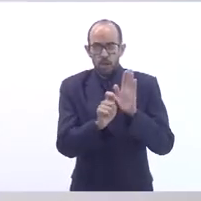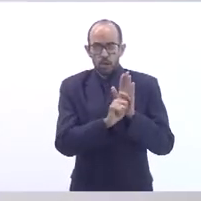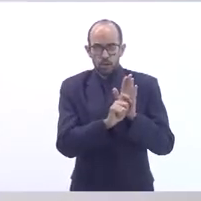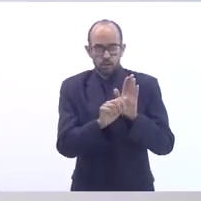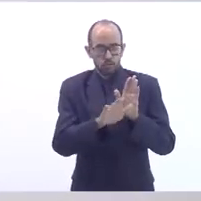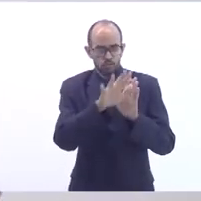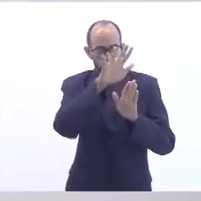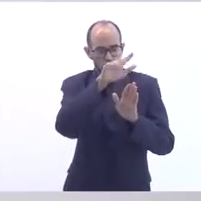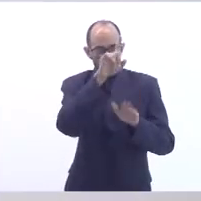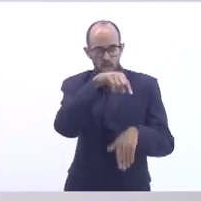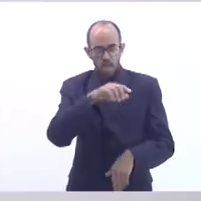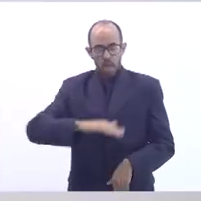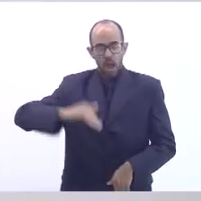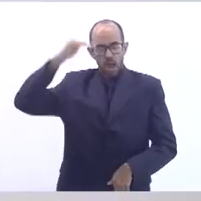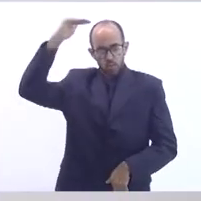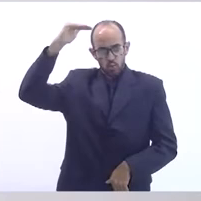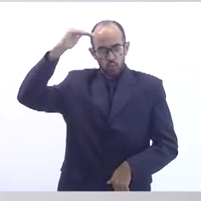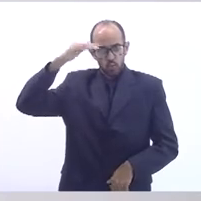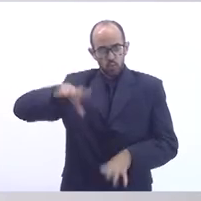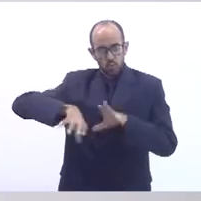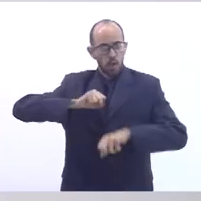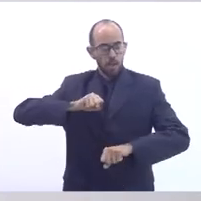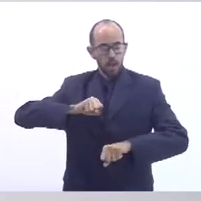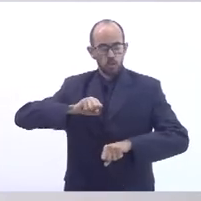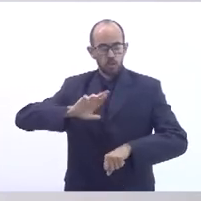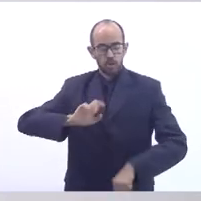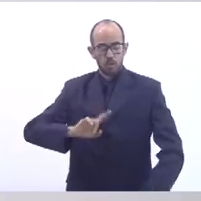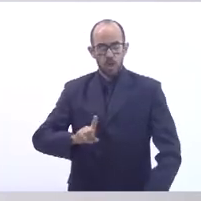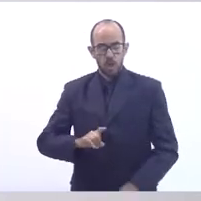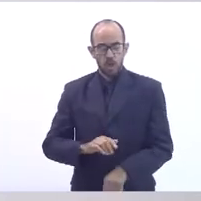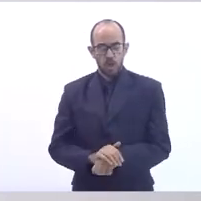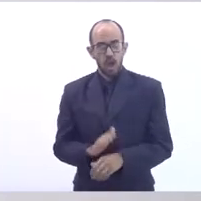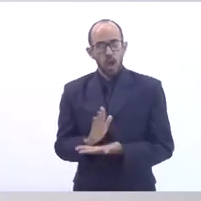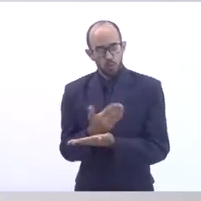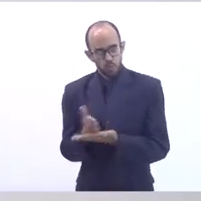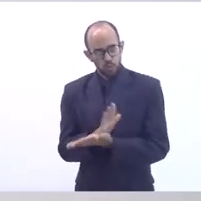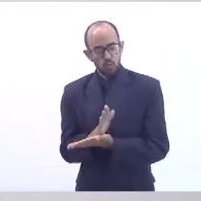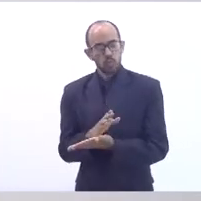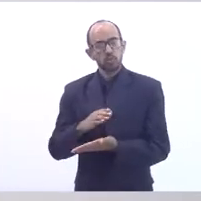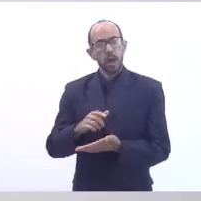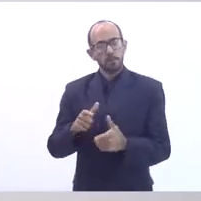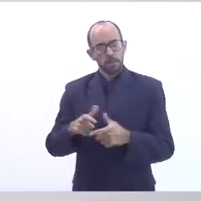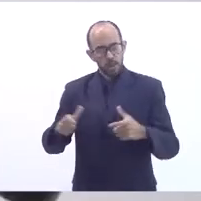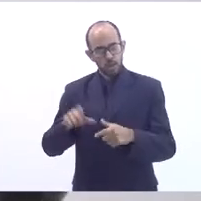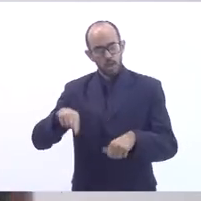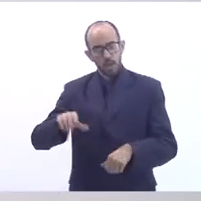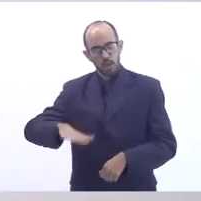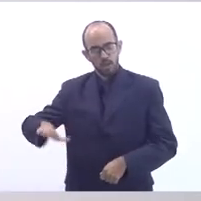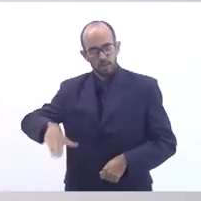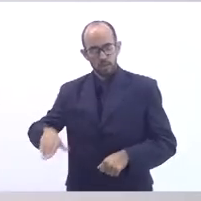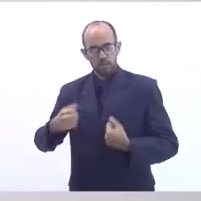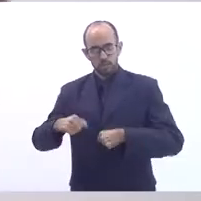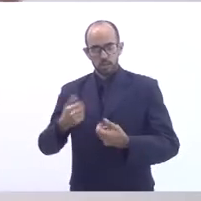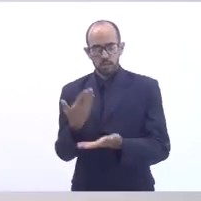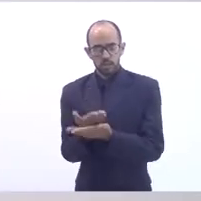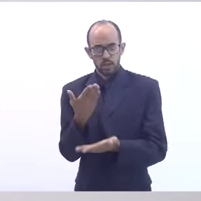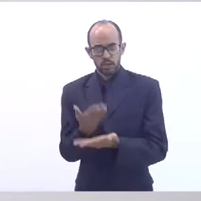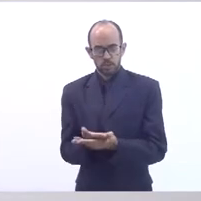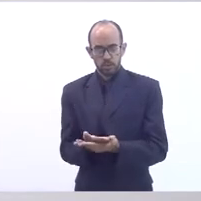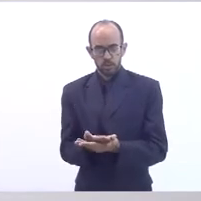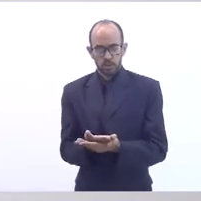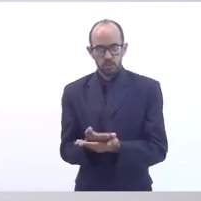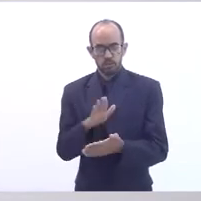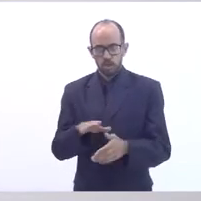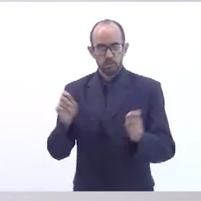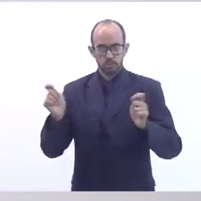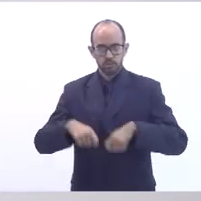é São pessoas adultas e formadas né uma parte delas uma parte considerável são crianças que a gente junta da escola mas não tem a